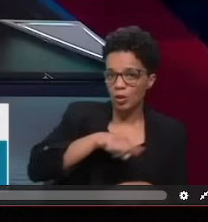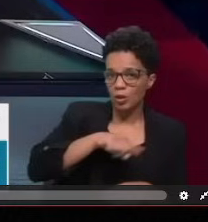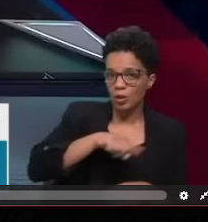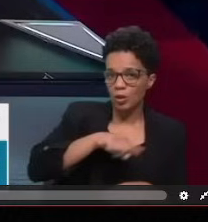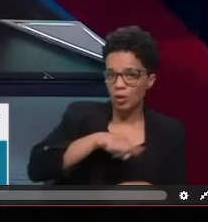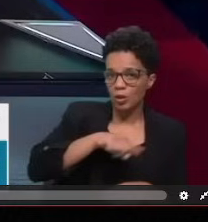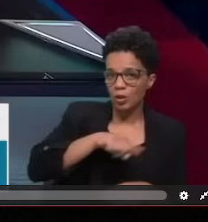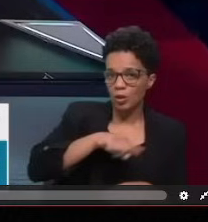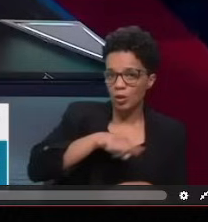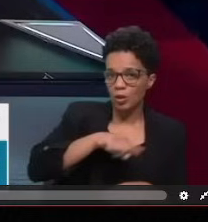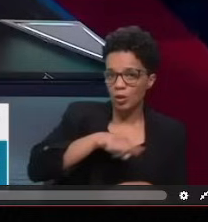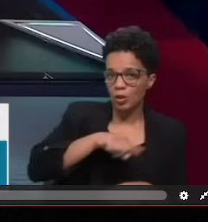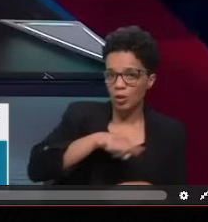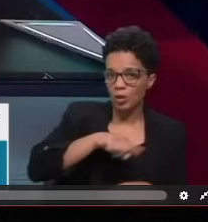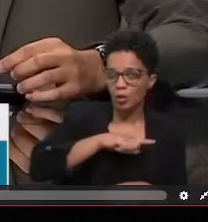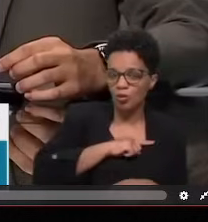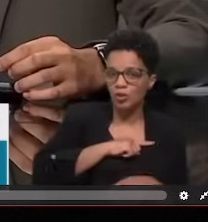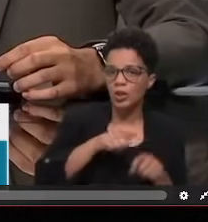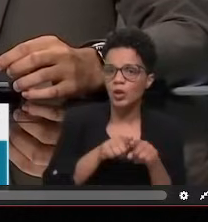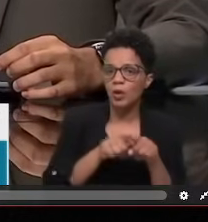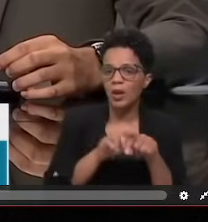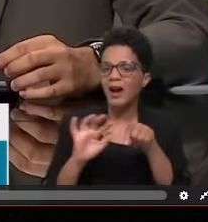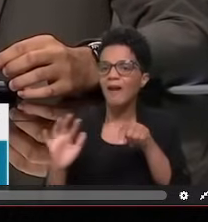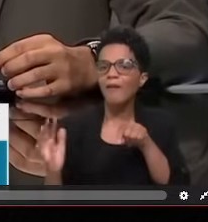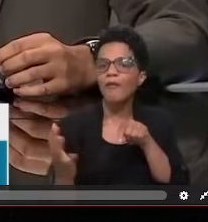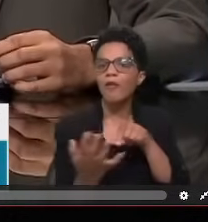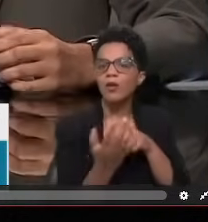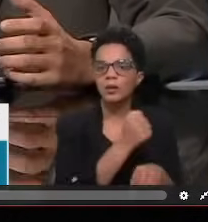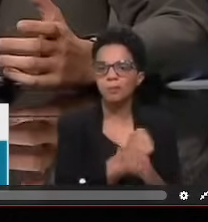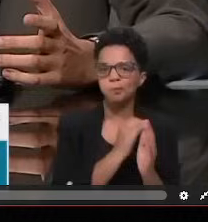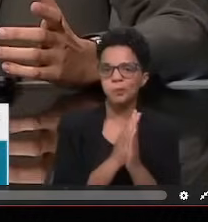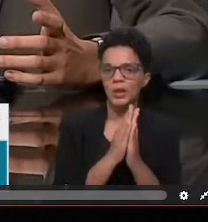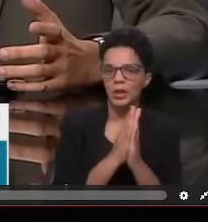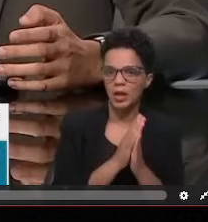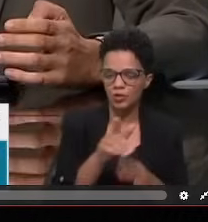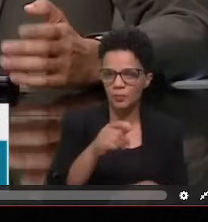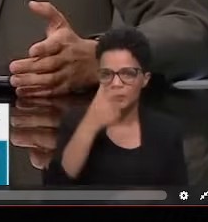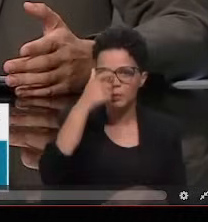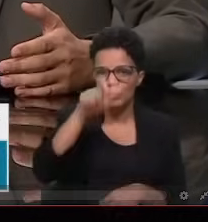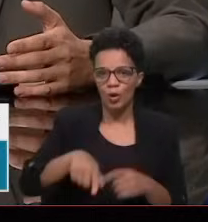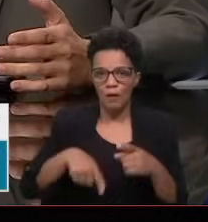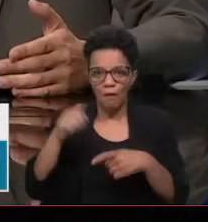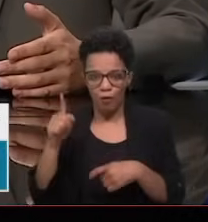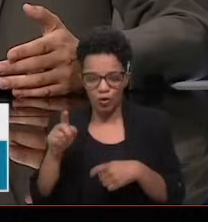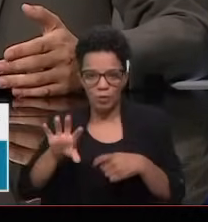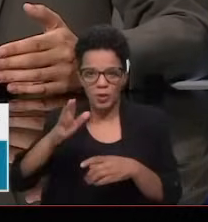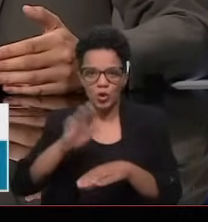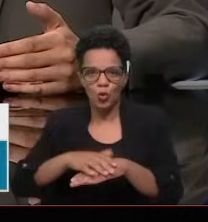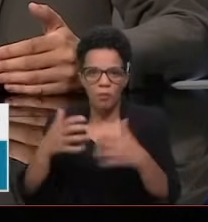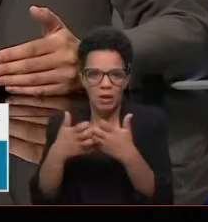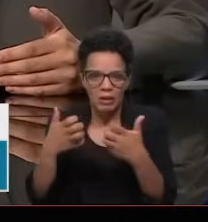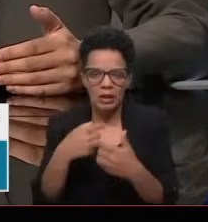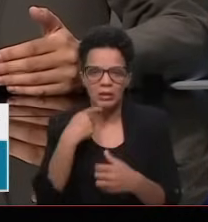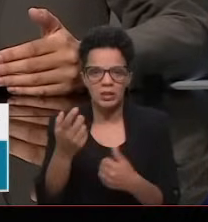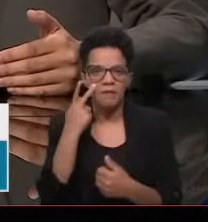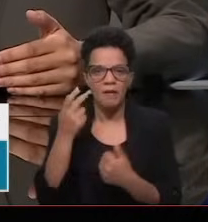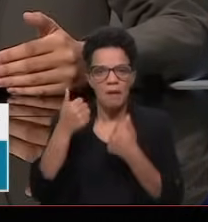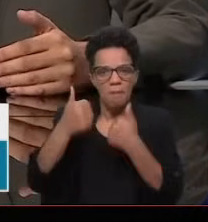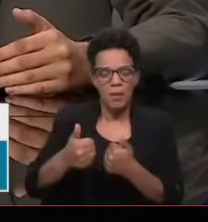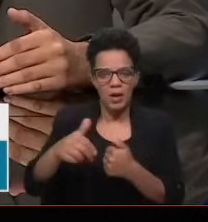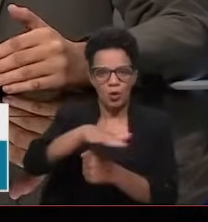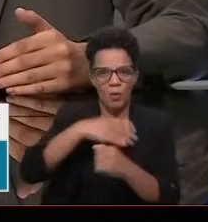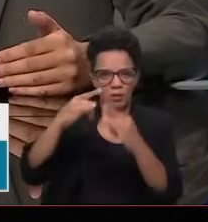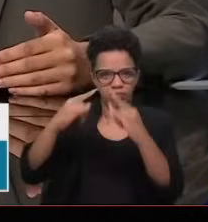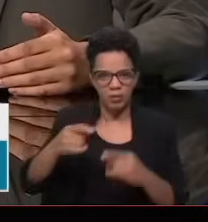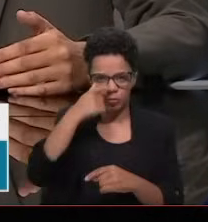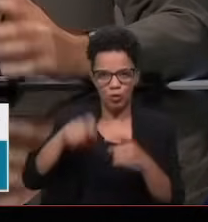Portugal ter certeza acho que alguém que foge do seu país por uma guerra por uma crise climática dizer que está a viver bem num campo de refugiado